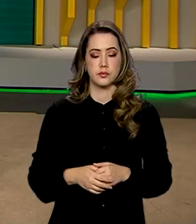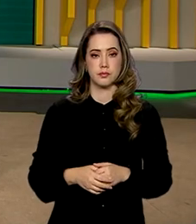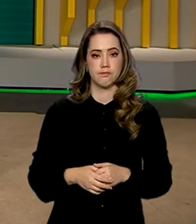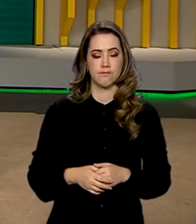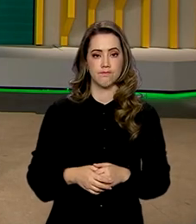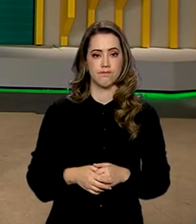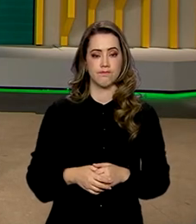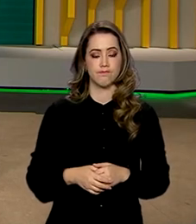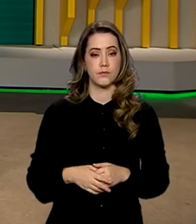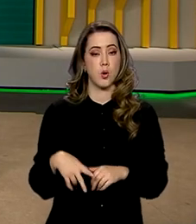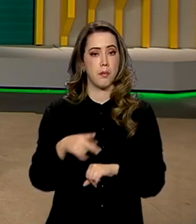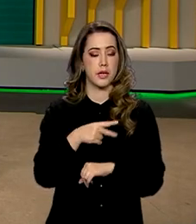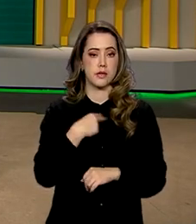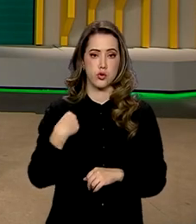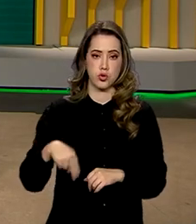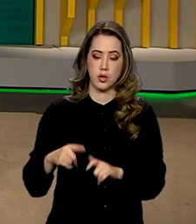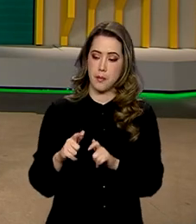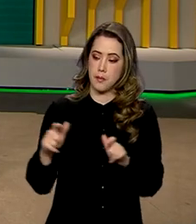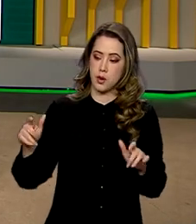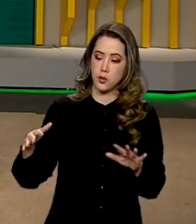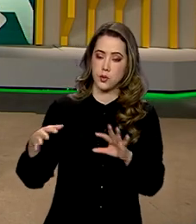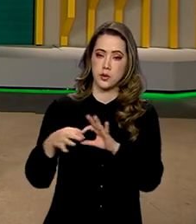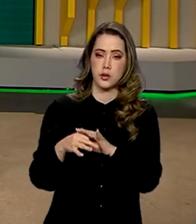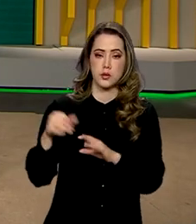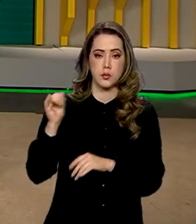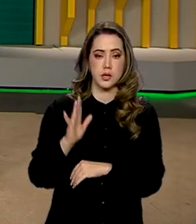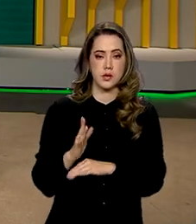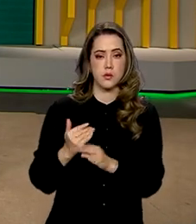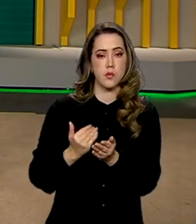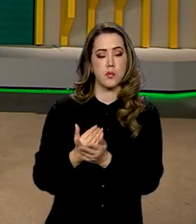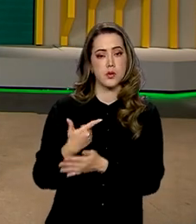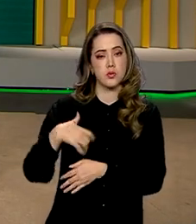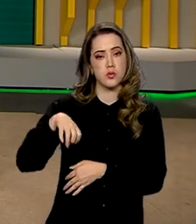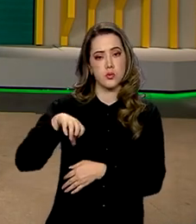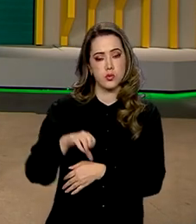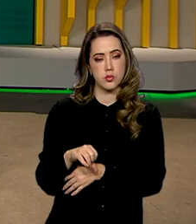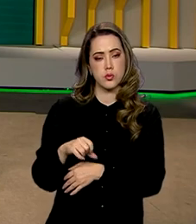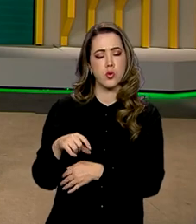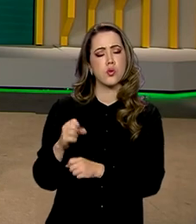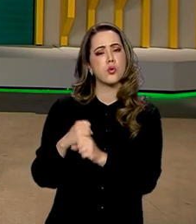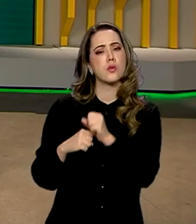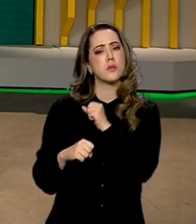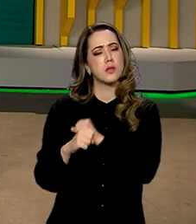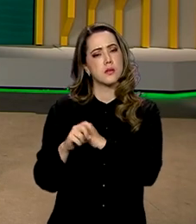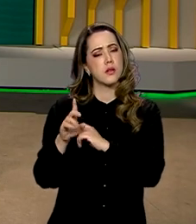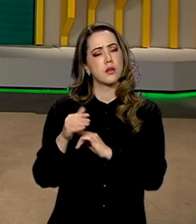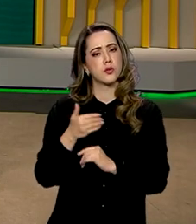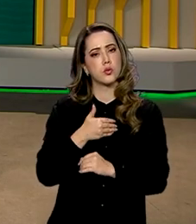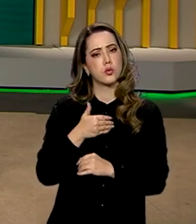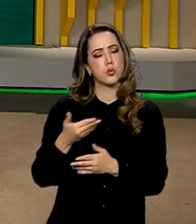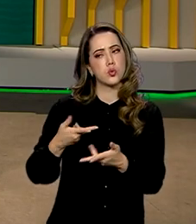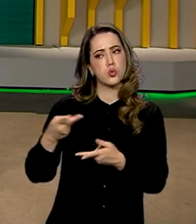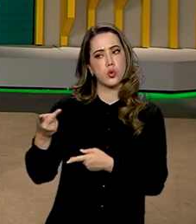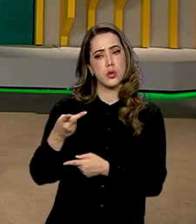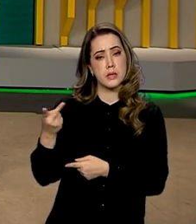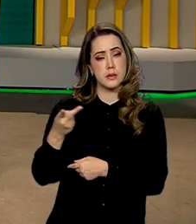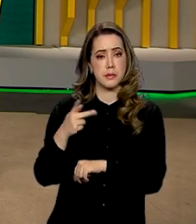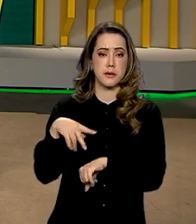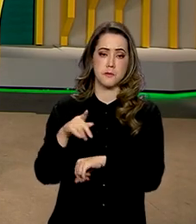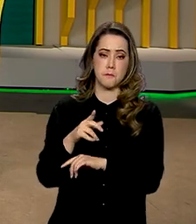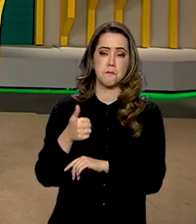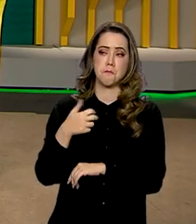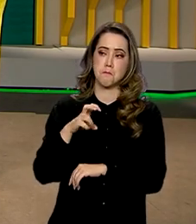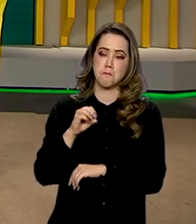A China é o maior parceiro comercial do Brasil desde 2009 e no ano passado o comércio bilateral chegou a